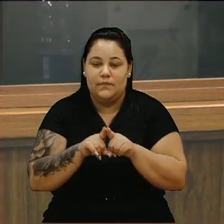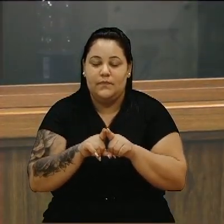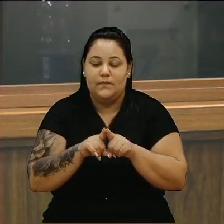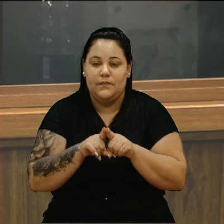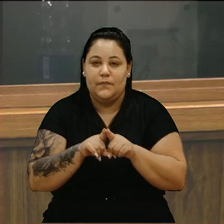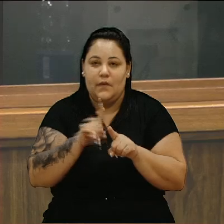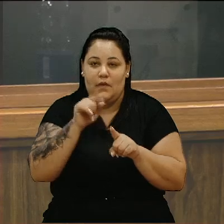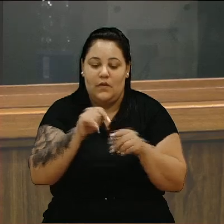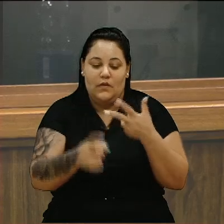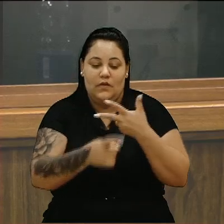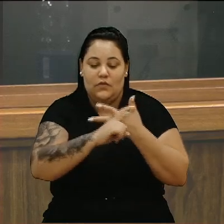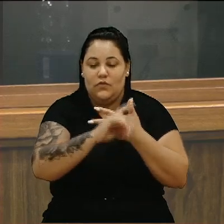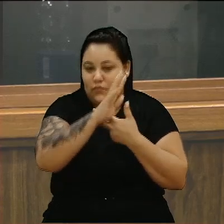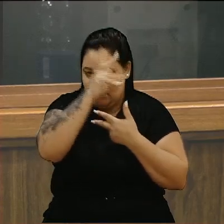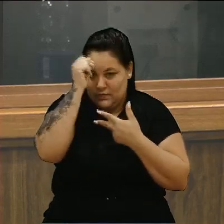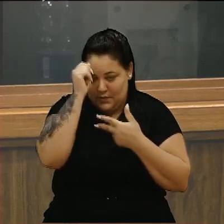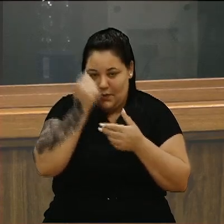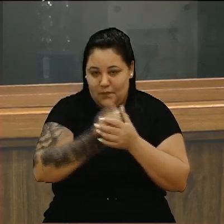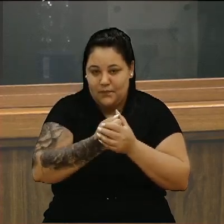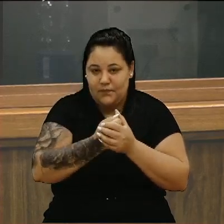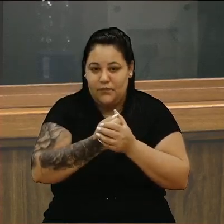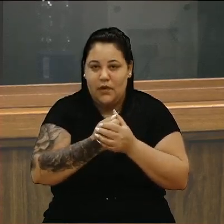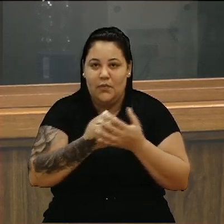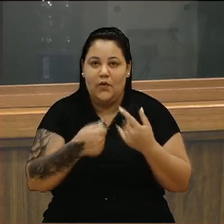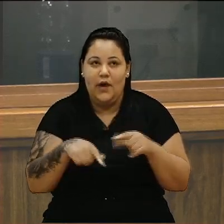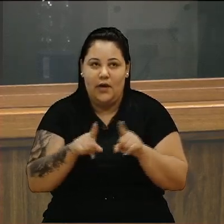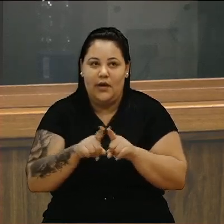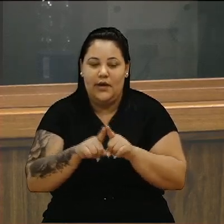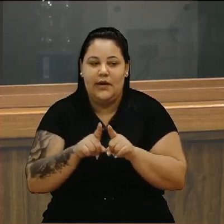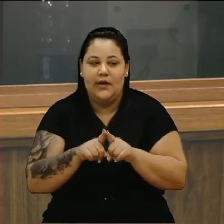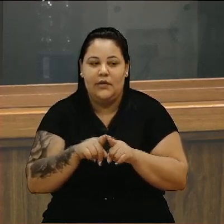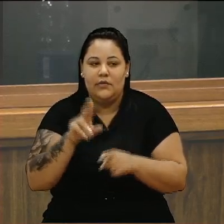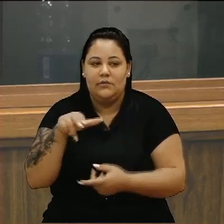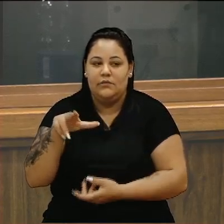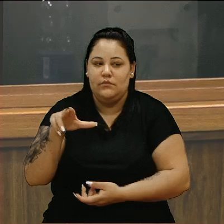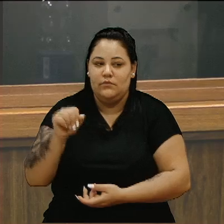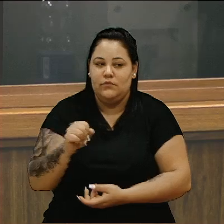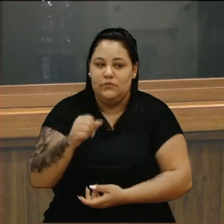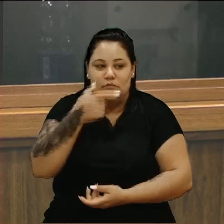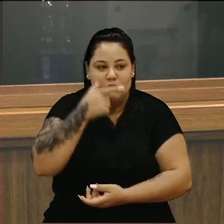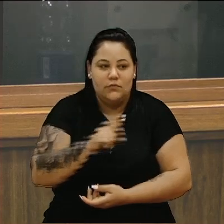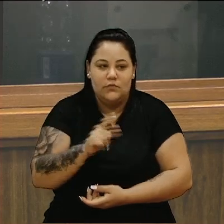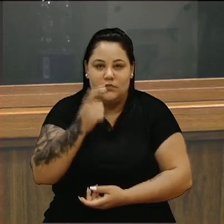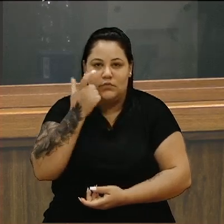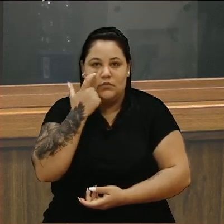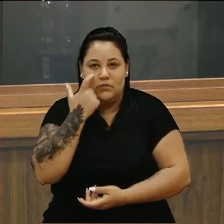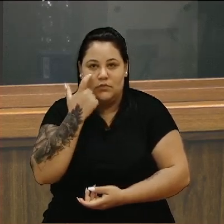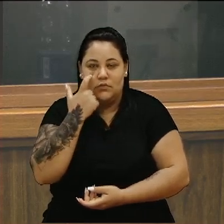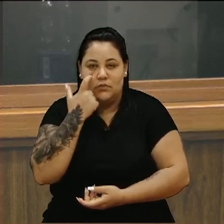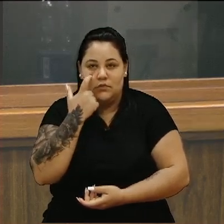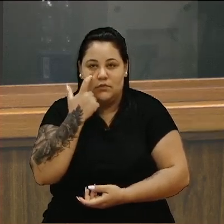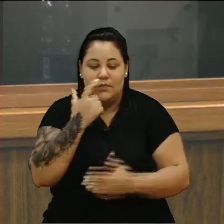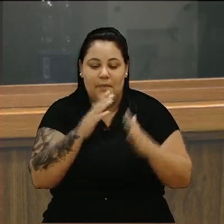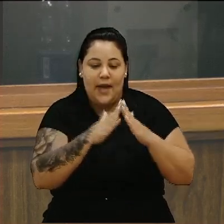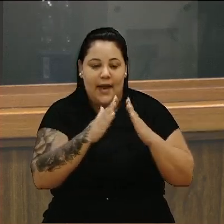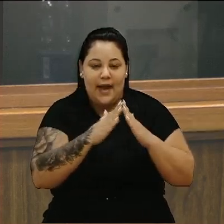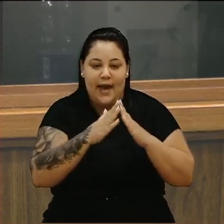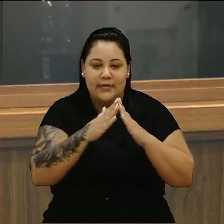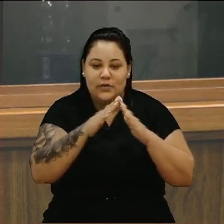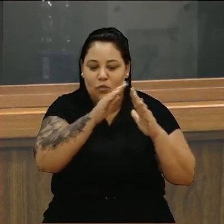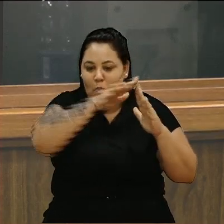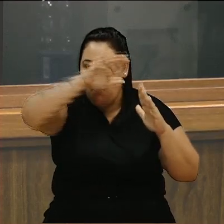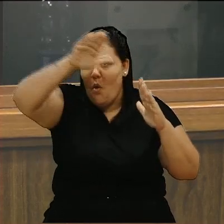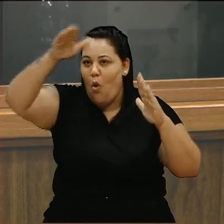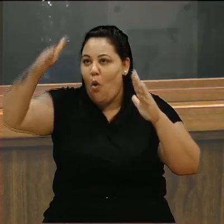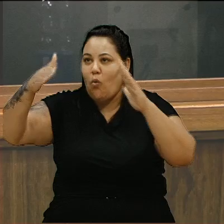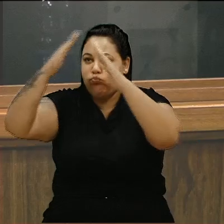do Executivo Municipal. Porque eu nunca vou conseguir regularizar uma casa, por exemplo, que está numa pirambeira e que pode cair a qualquer